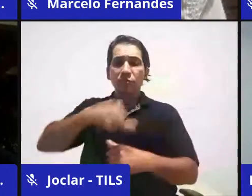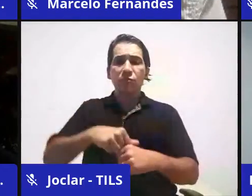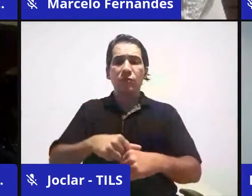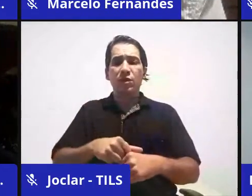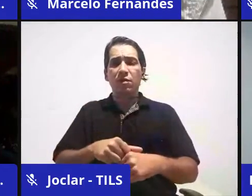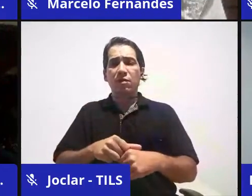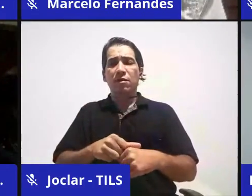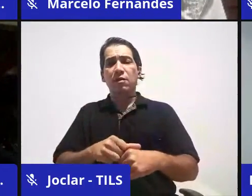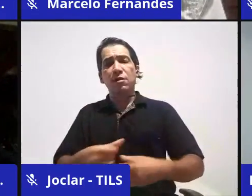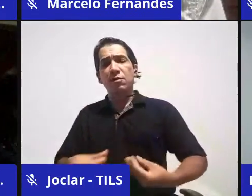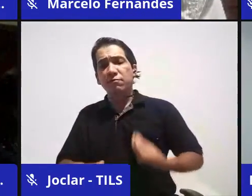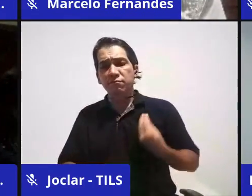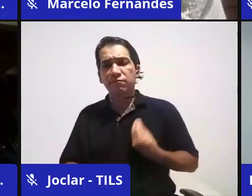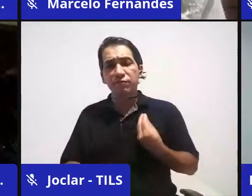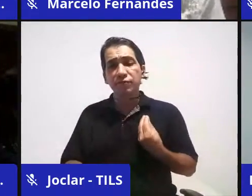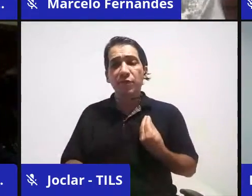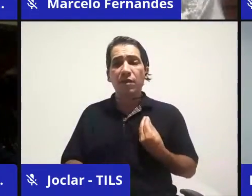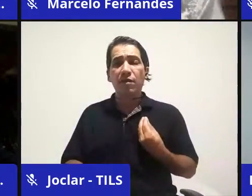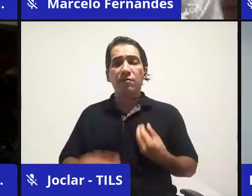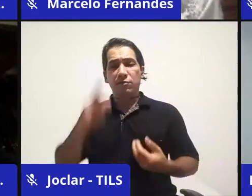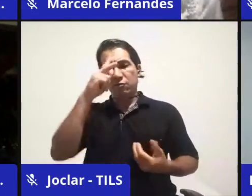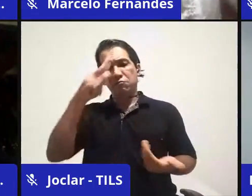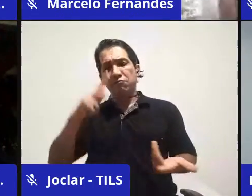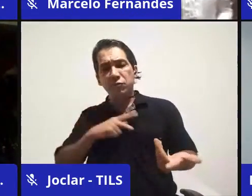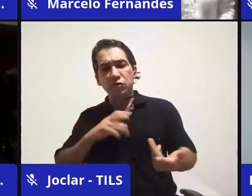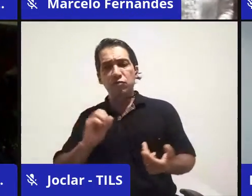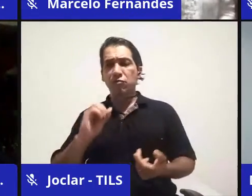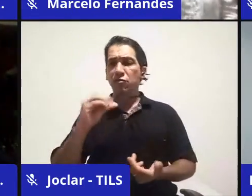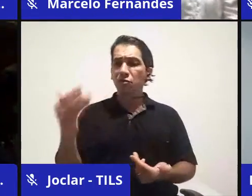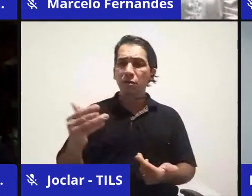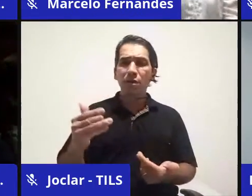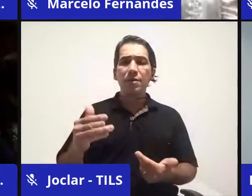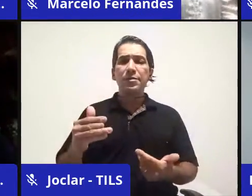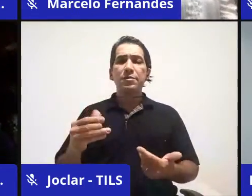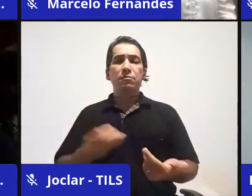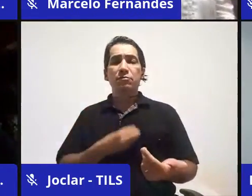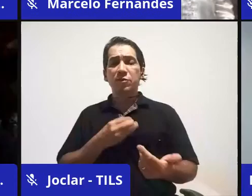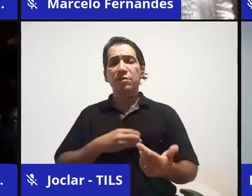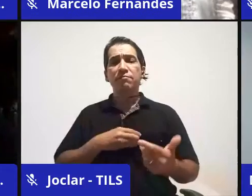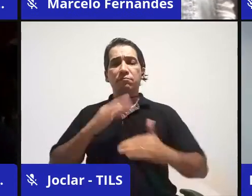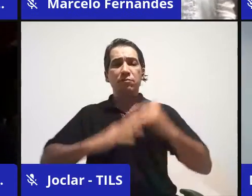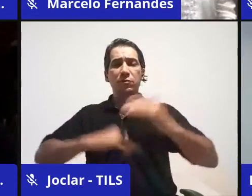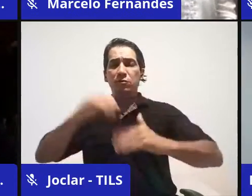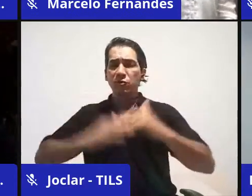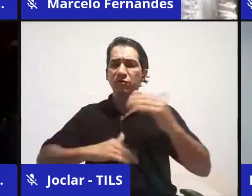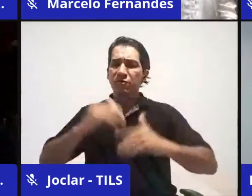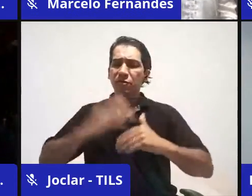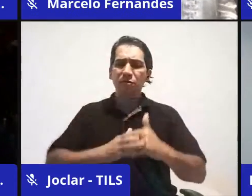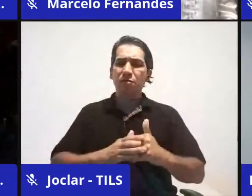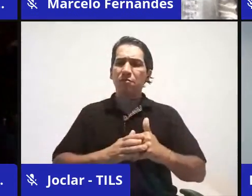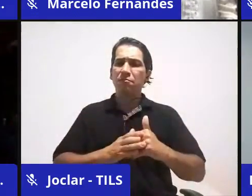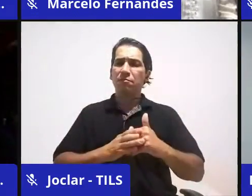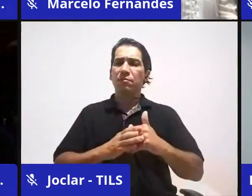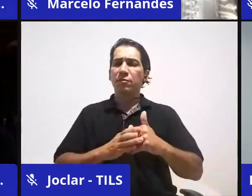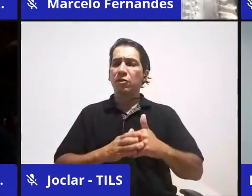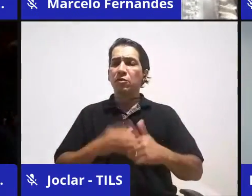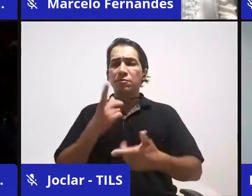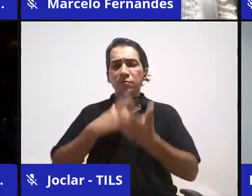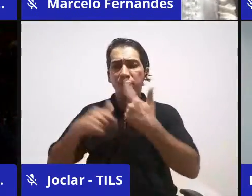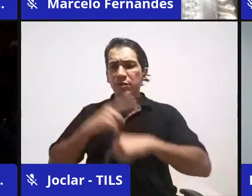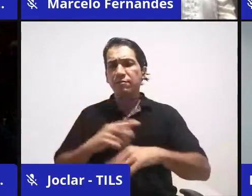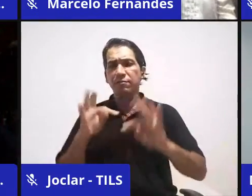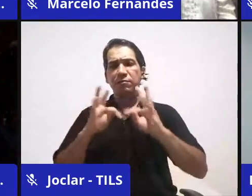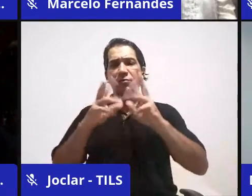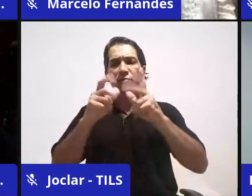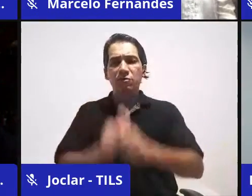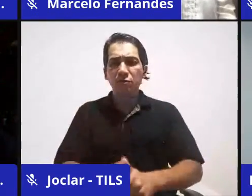todos vocês que vão participar aí conosco. Então, eu desejo um bom evento, sucesso aos